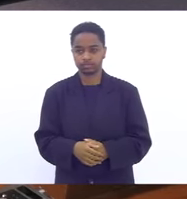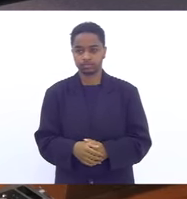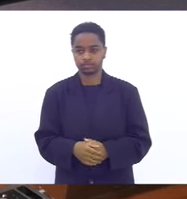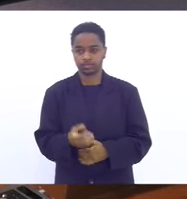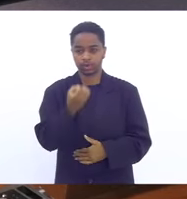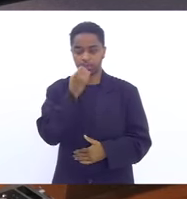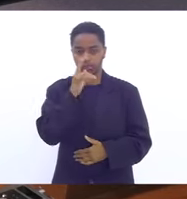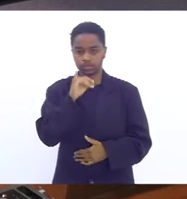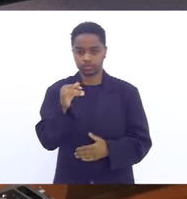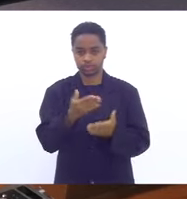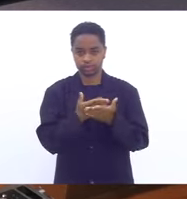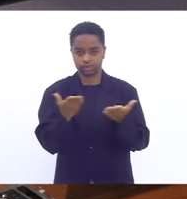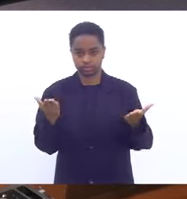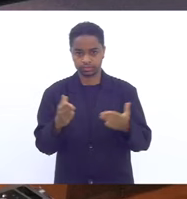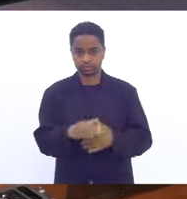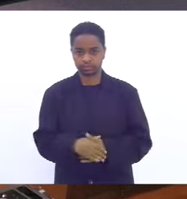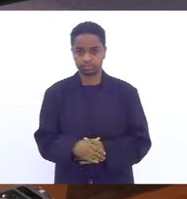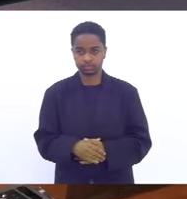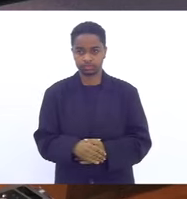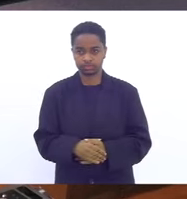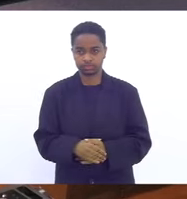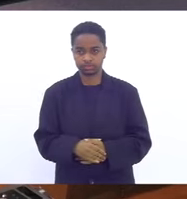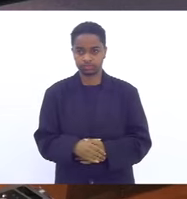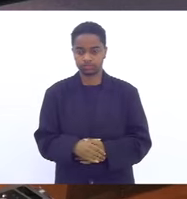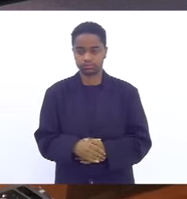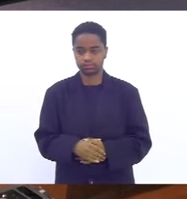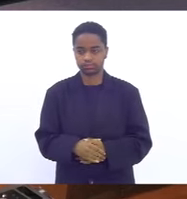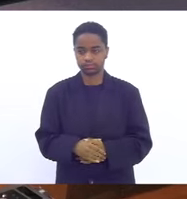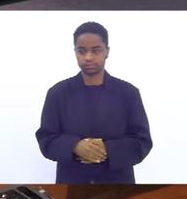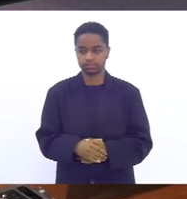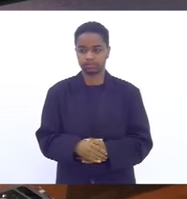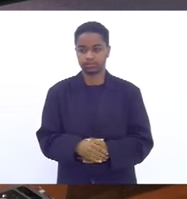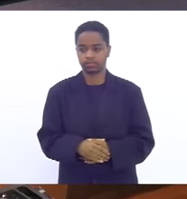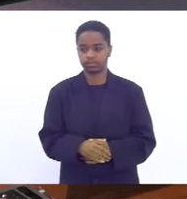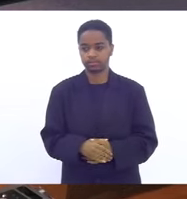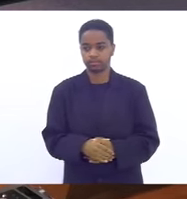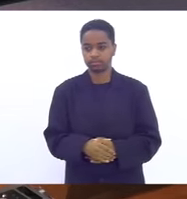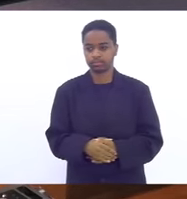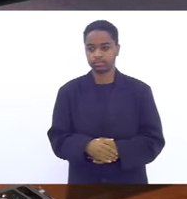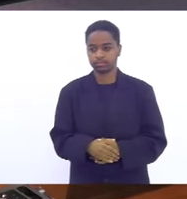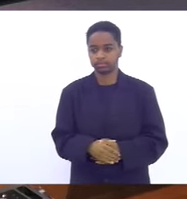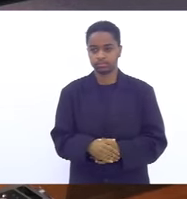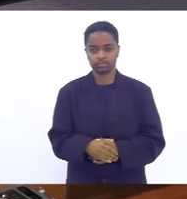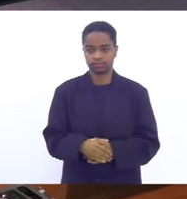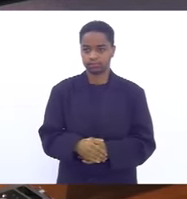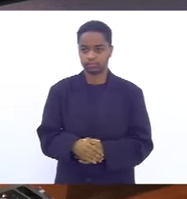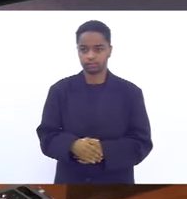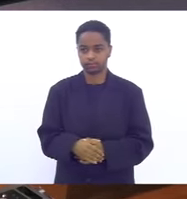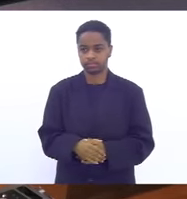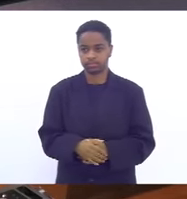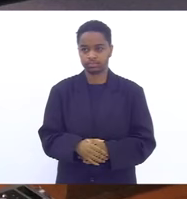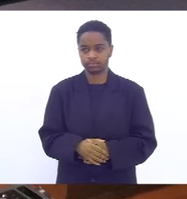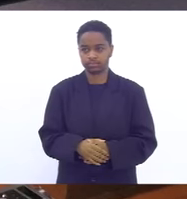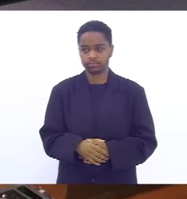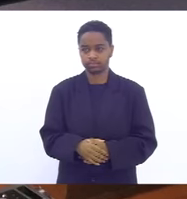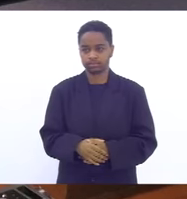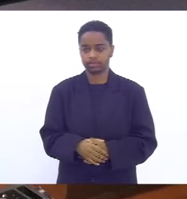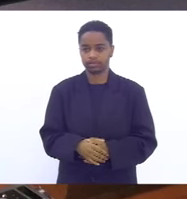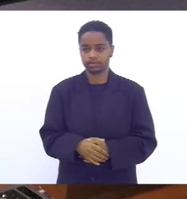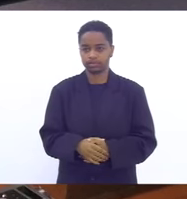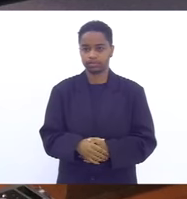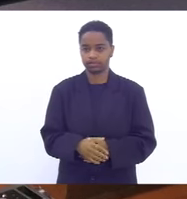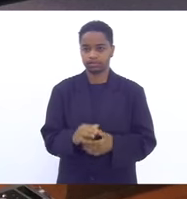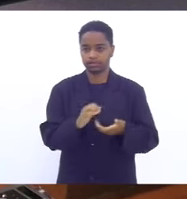Bom dia a todos. Deixa eu por último, não tem problema, não. Eu chego por último. Cumprimentando o presidente Rodrigo